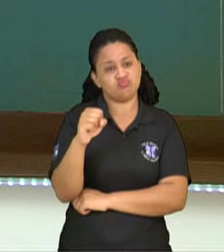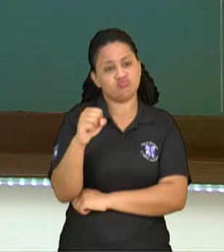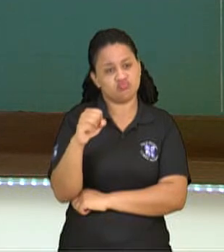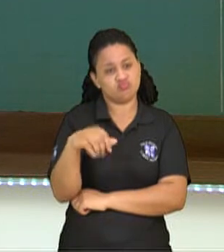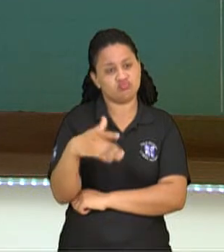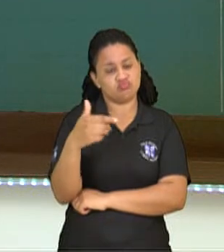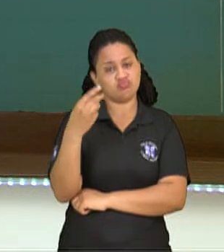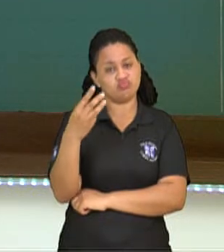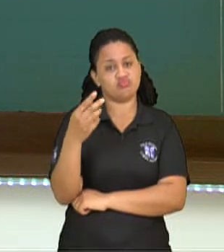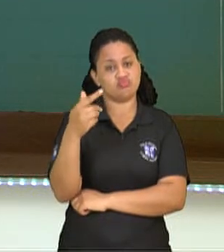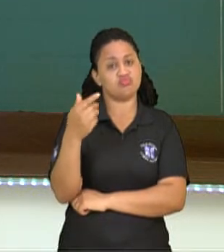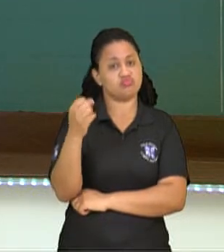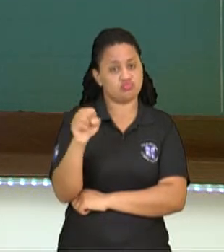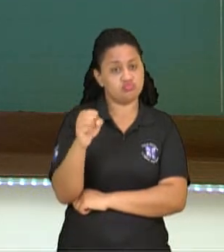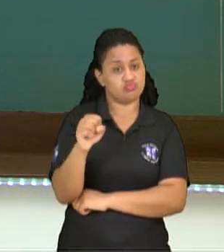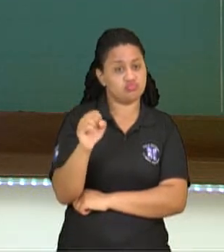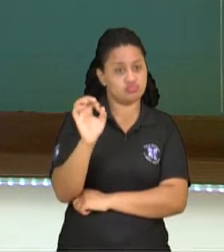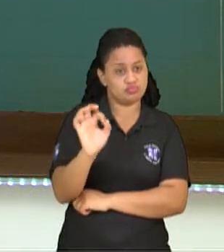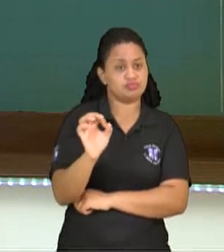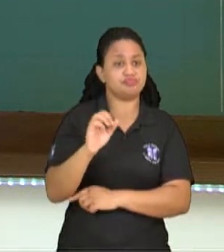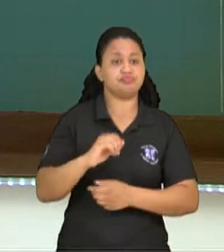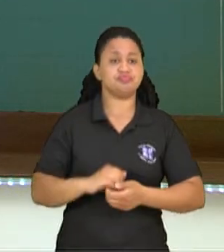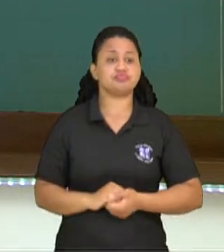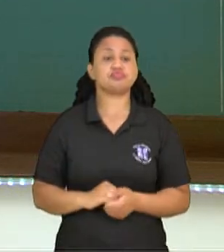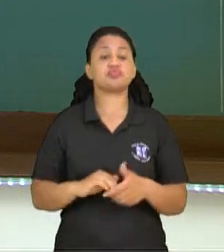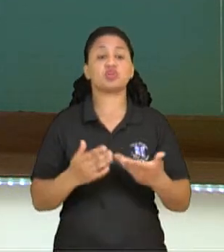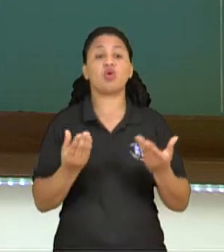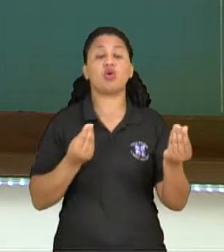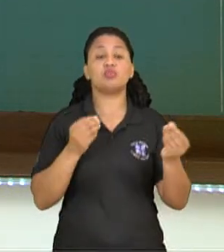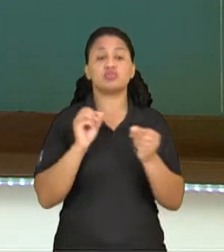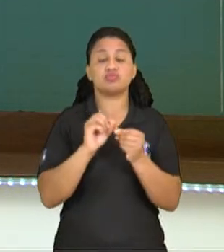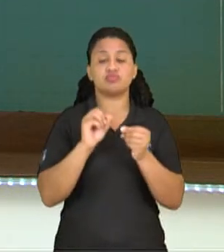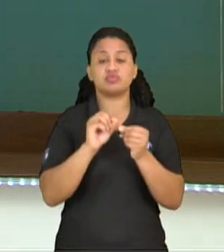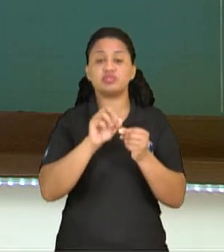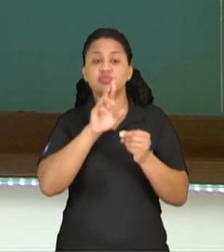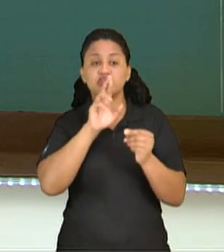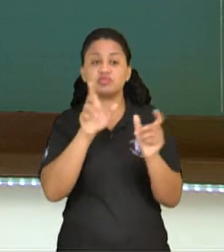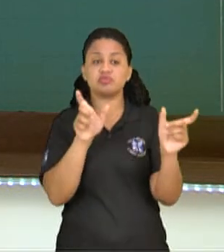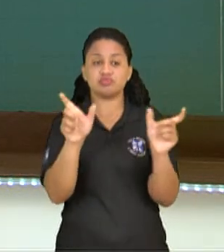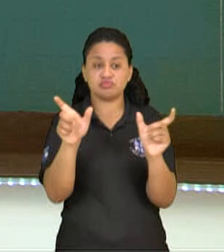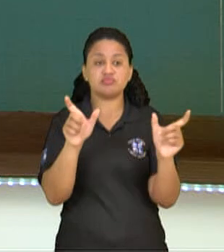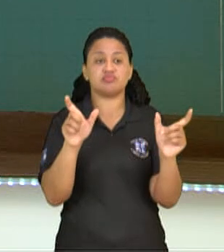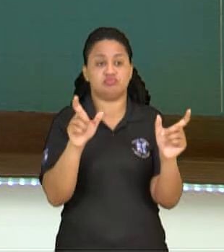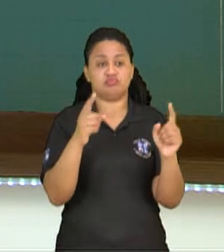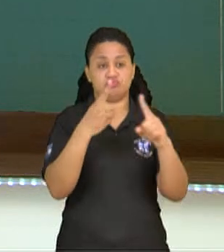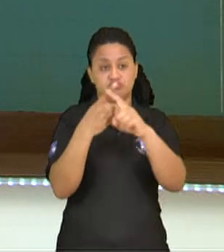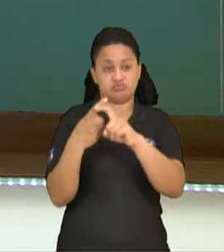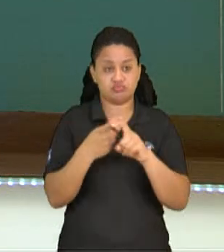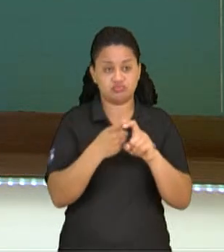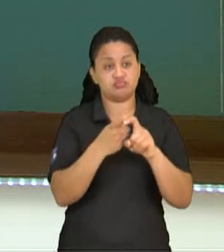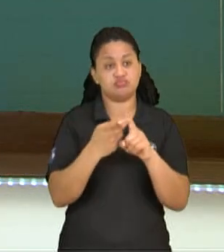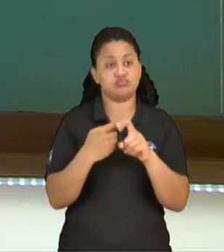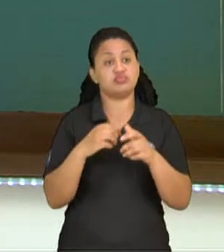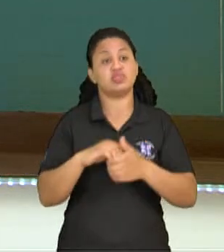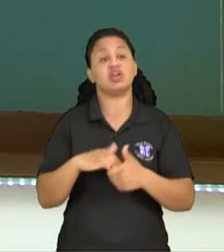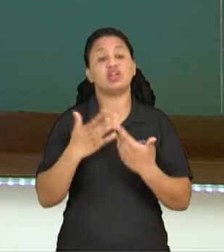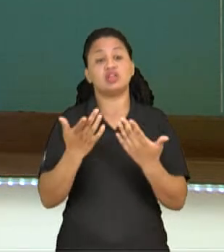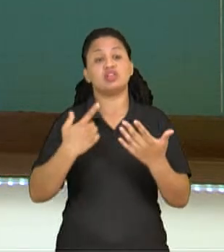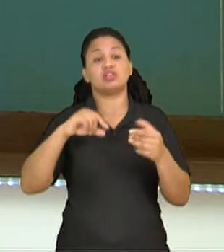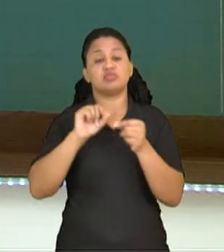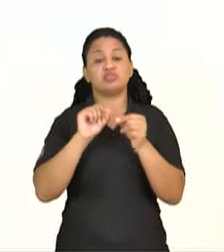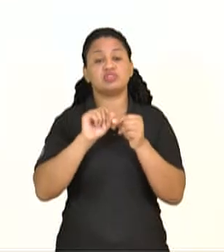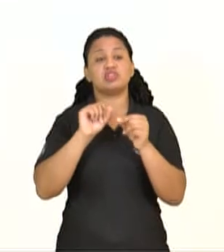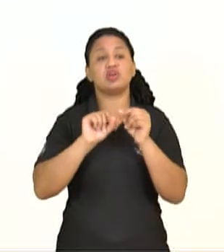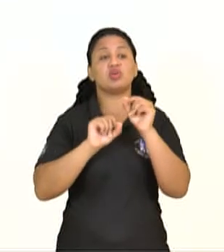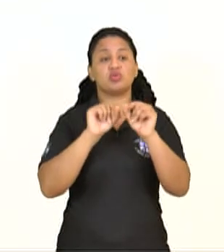no exercício que é igual a 378, tá bom? Então, precisamos resolver aí este produto para verificar isso. Então, vamos fazer isso, né? Então,